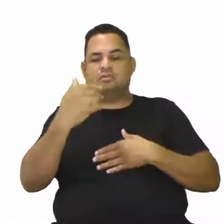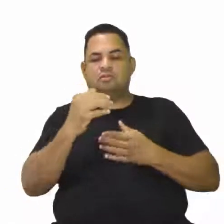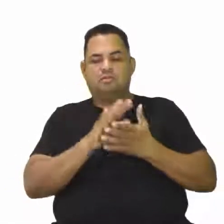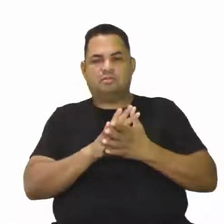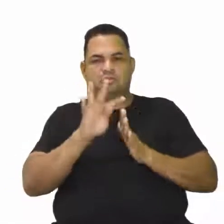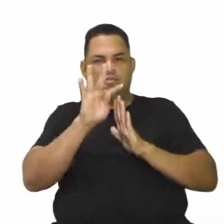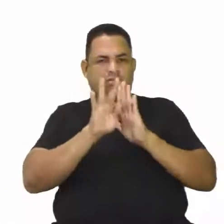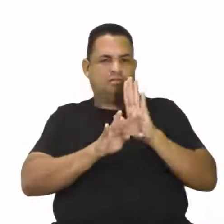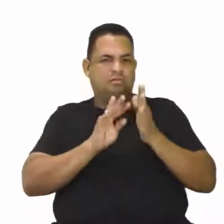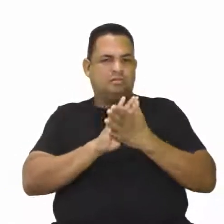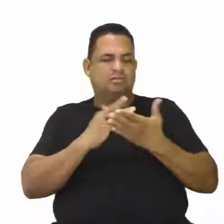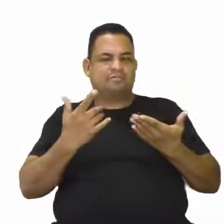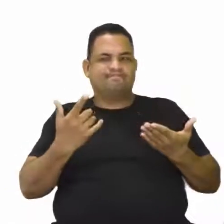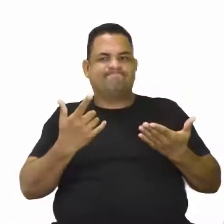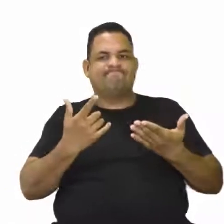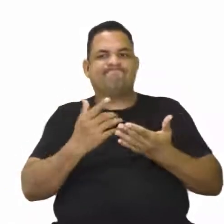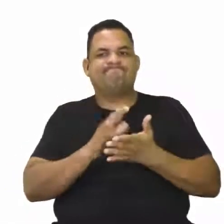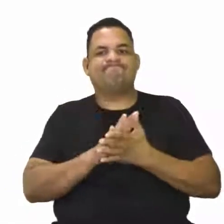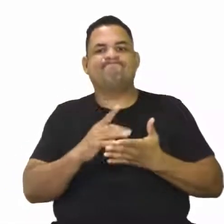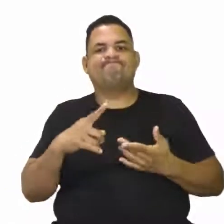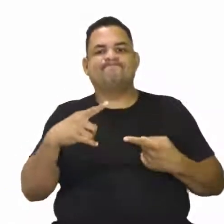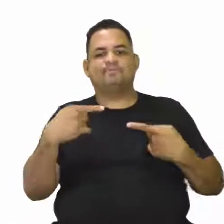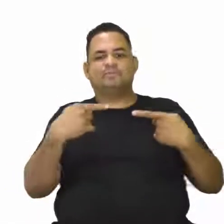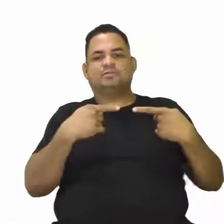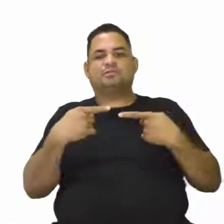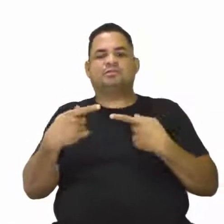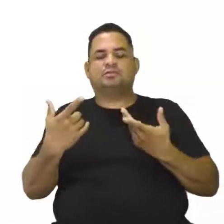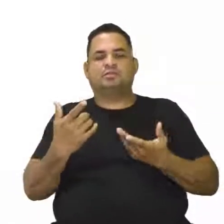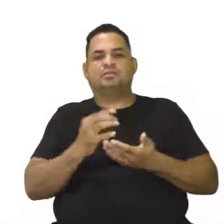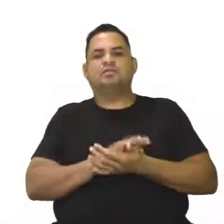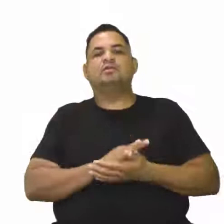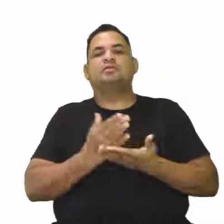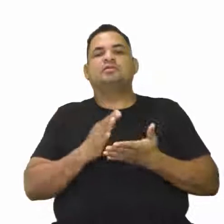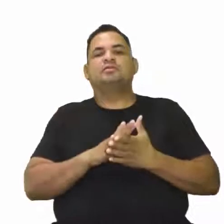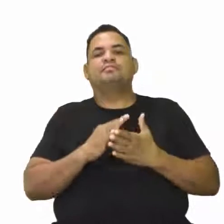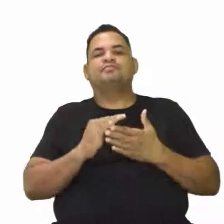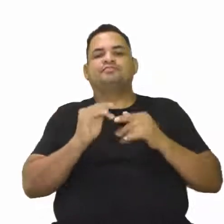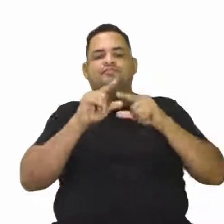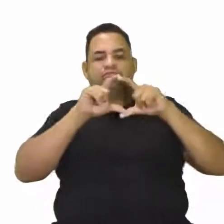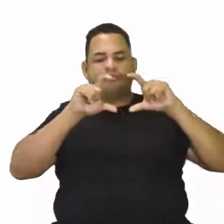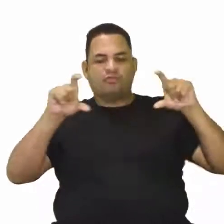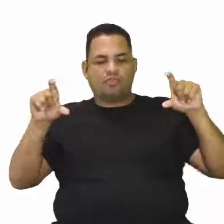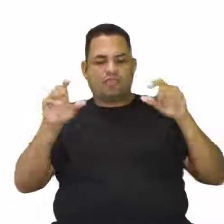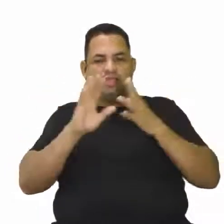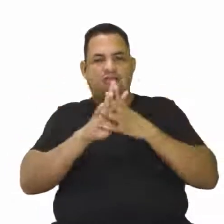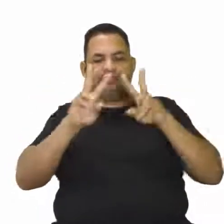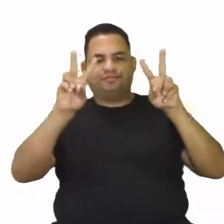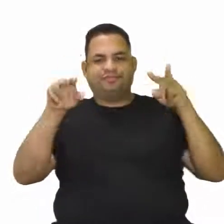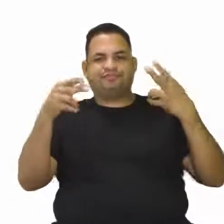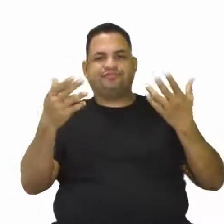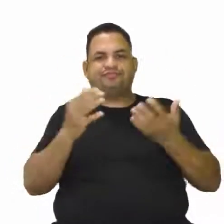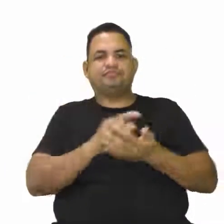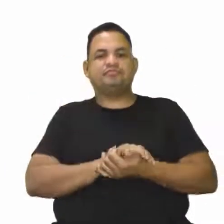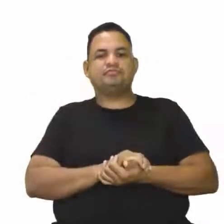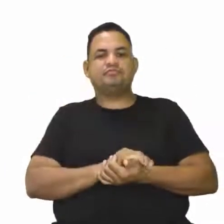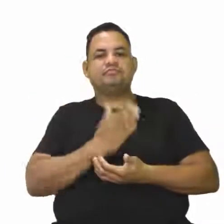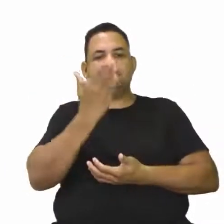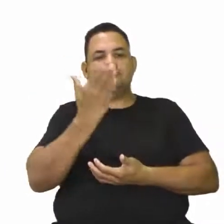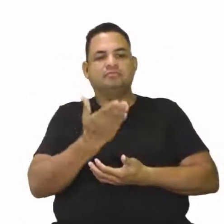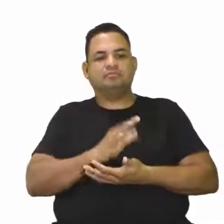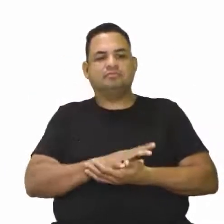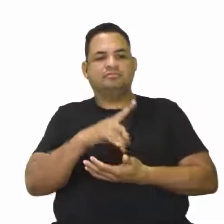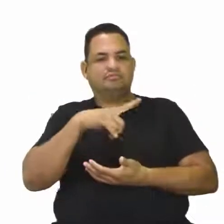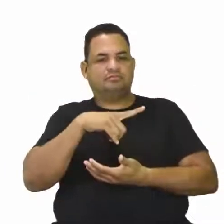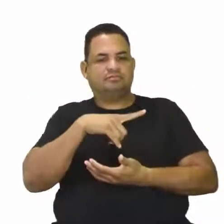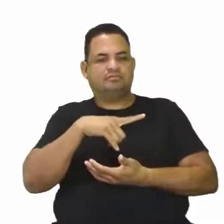texto, ele nem sempre vai condizer o texto dele, o corpo do texto, com o título. E nesse a gente